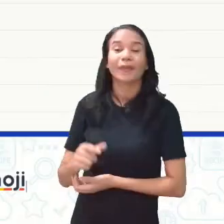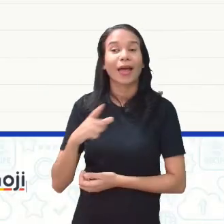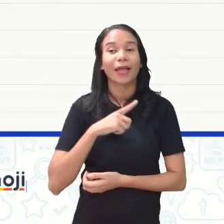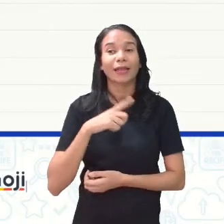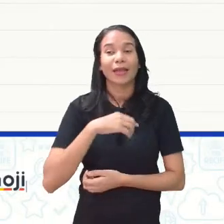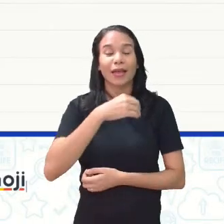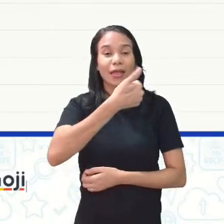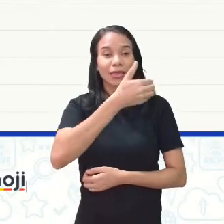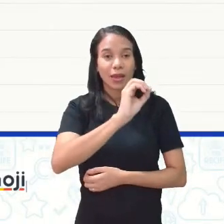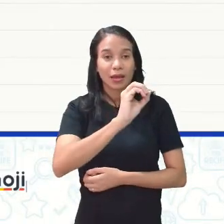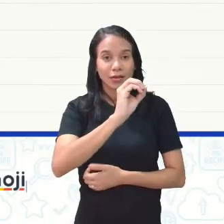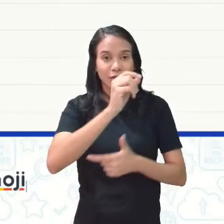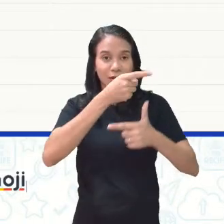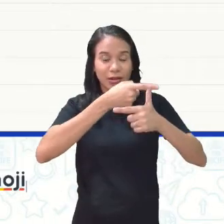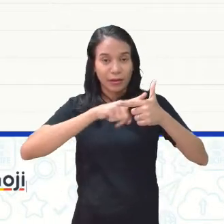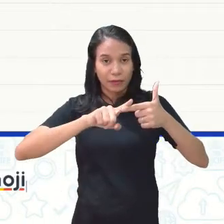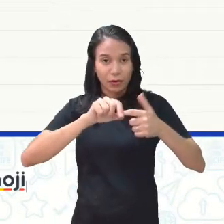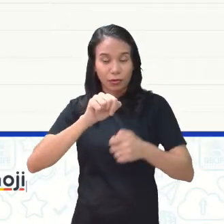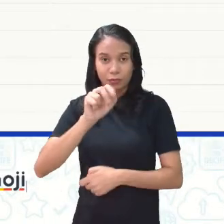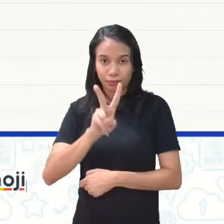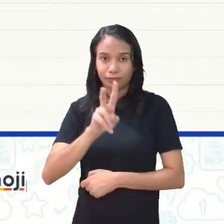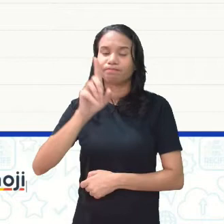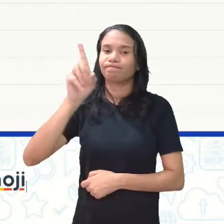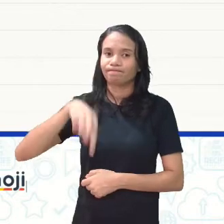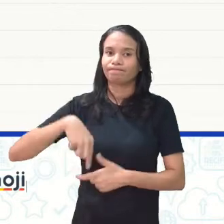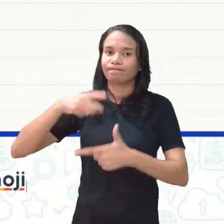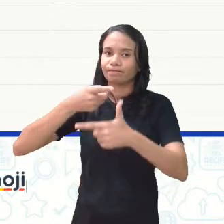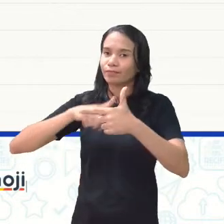divido 10 por 2, é uma divisão,